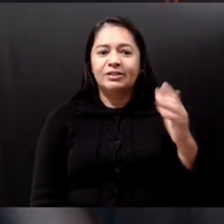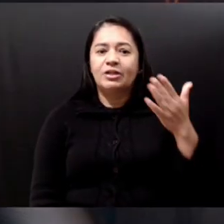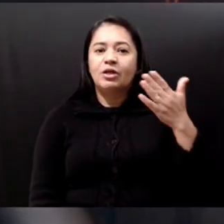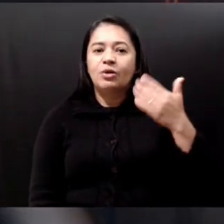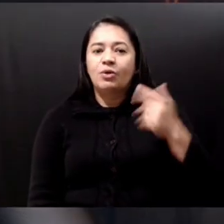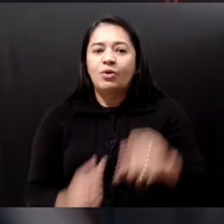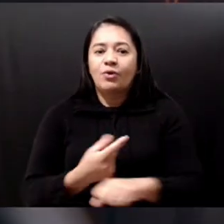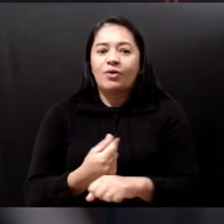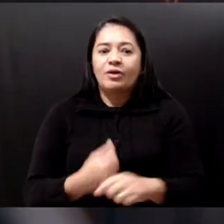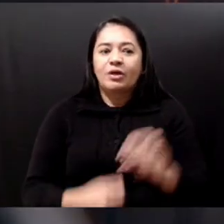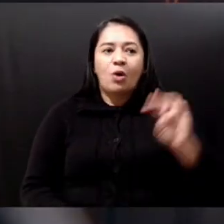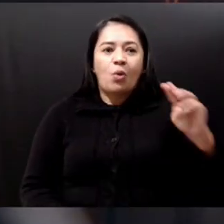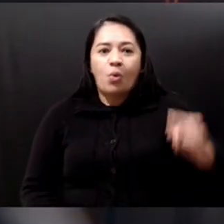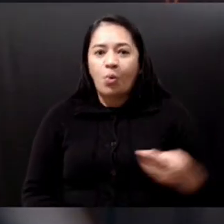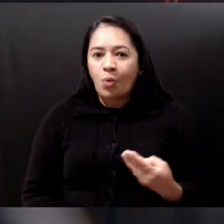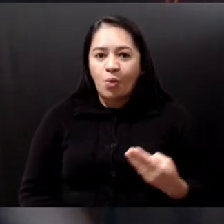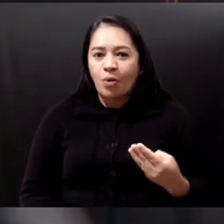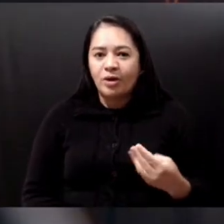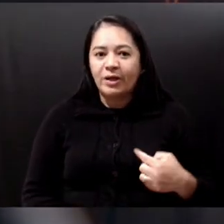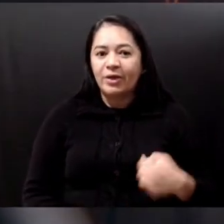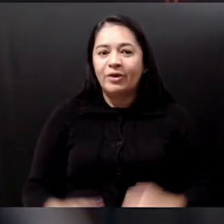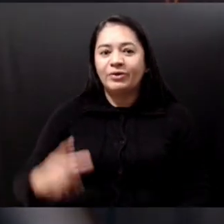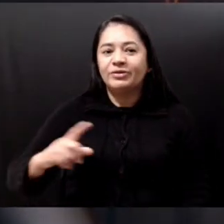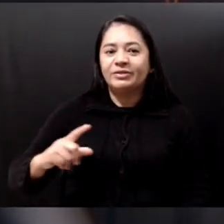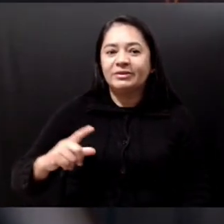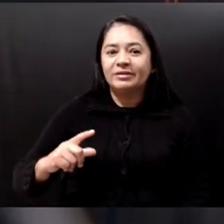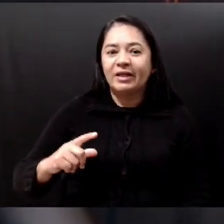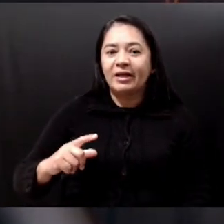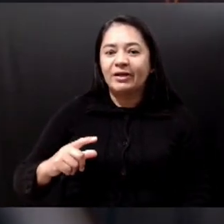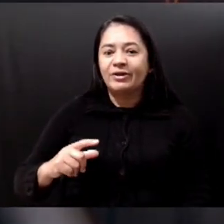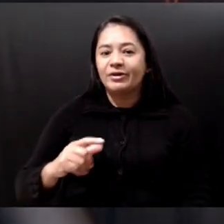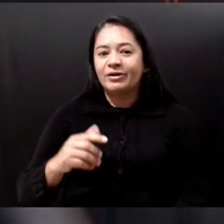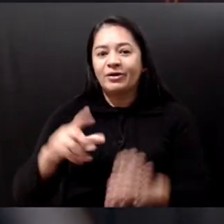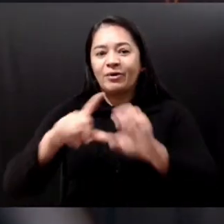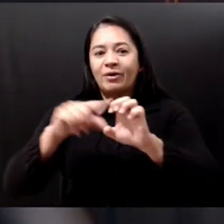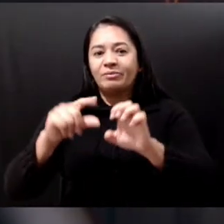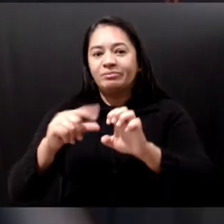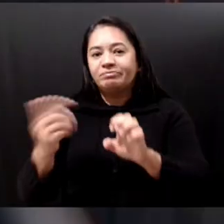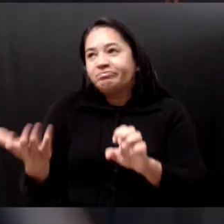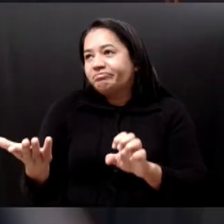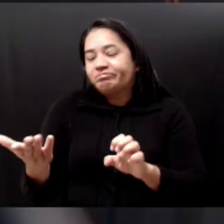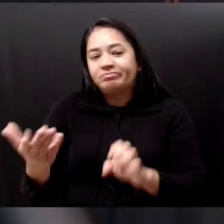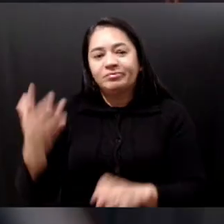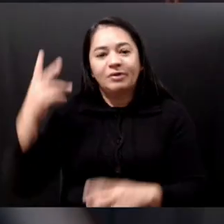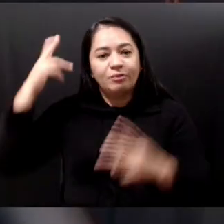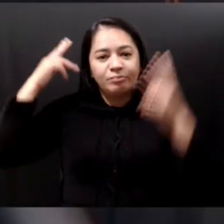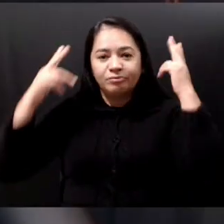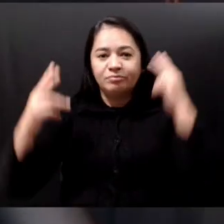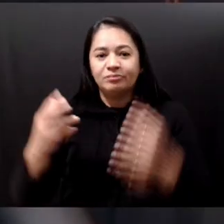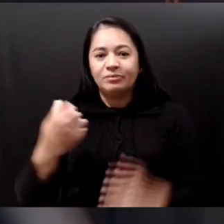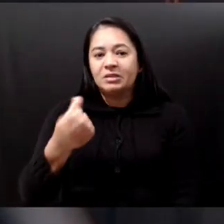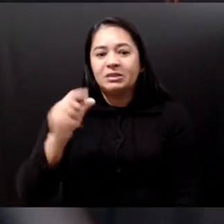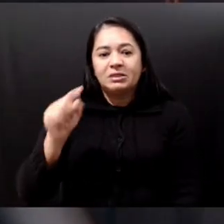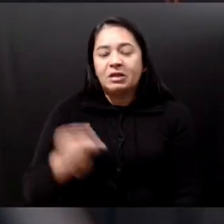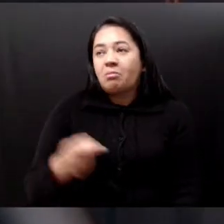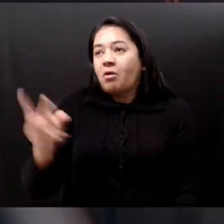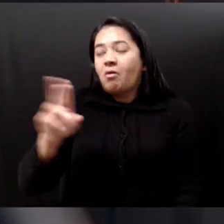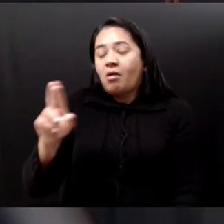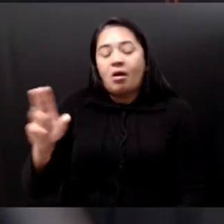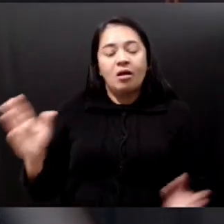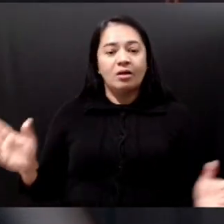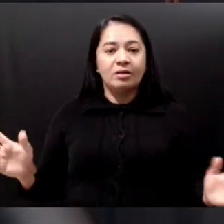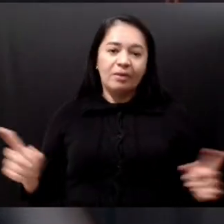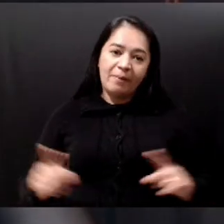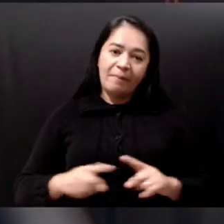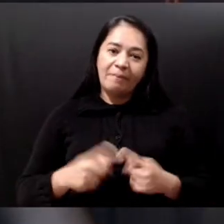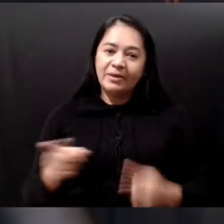mundo que eu tenho uma cabeleireira que Perfeito. fatura R$ 6.000, Sim. mas ela está trabalhando